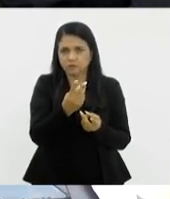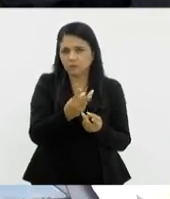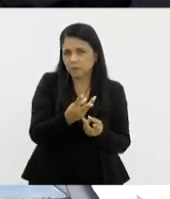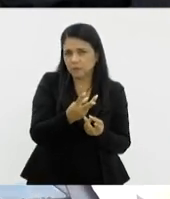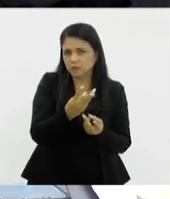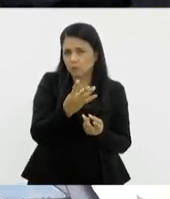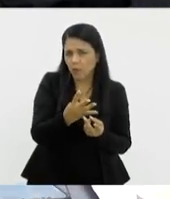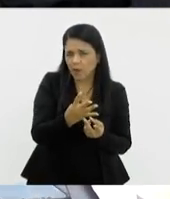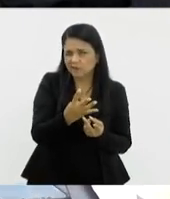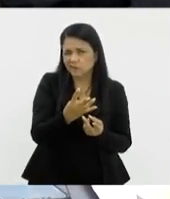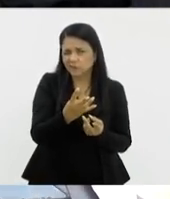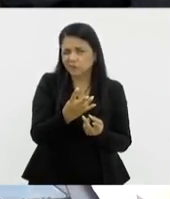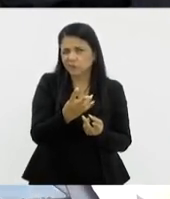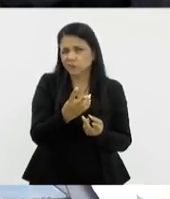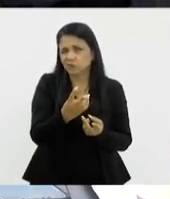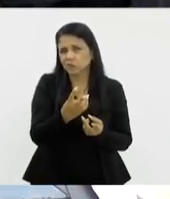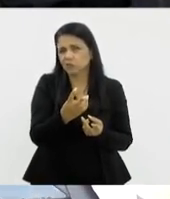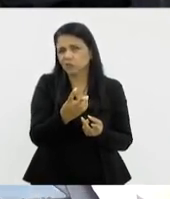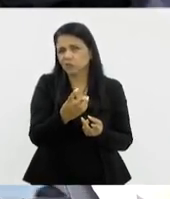quatro